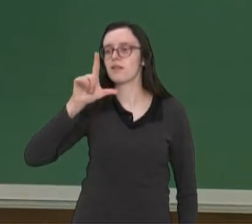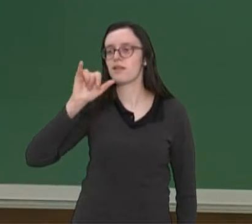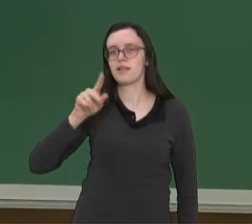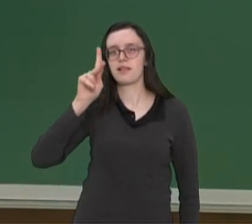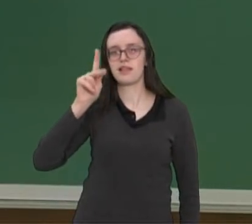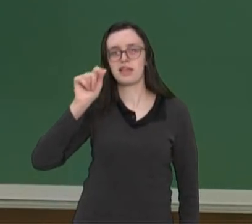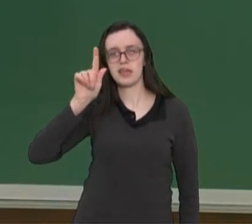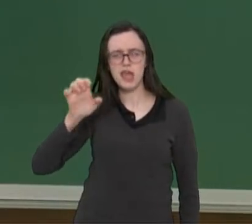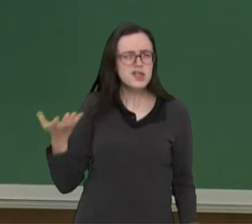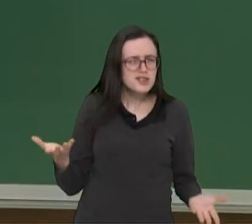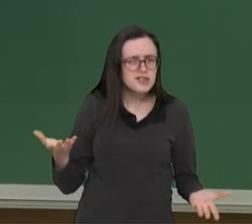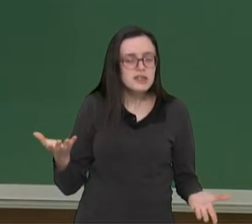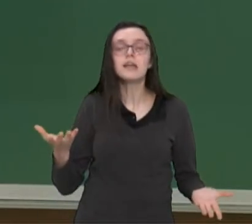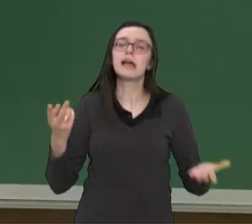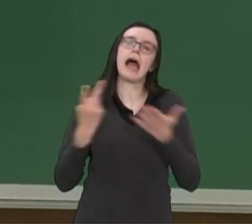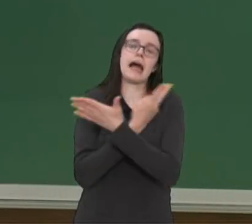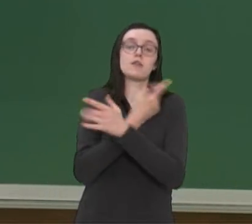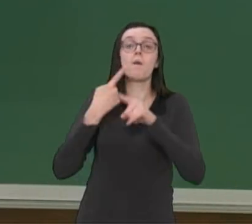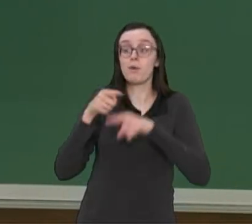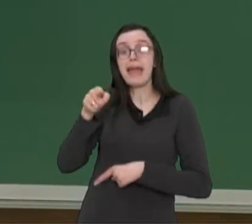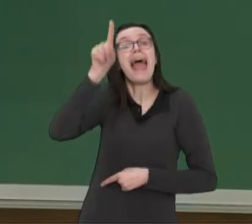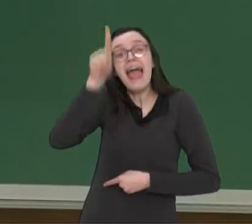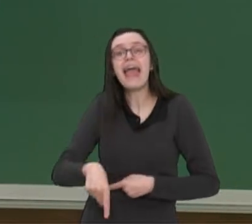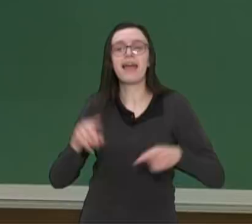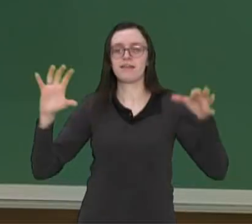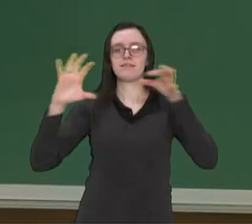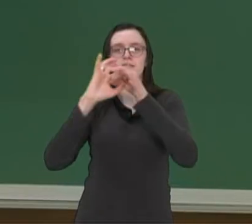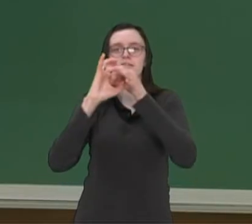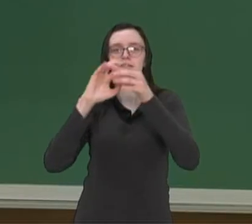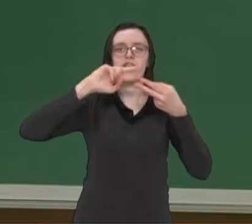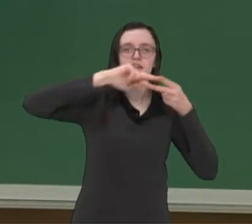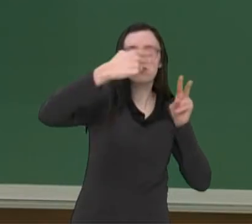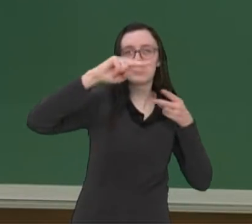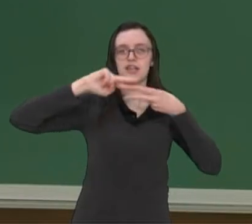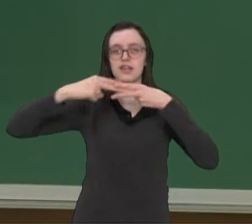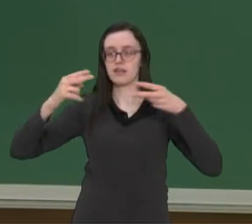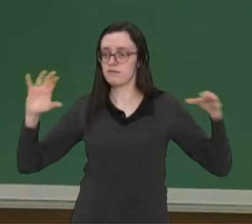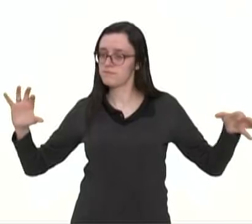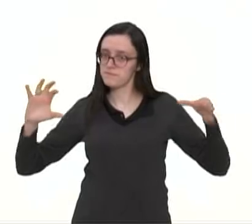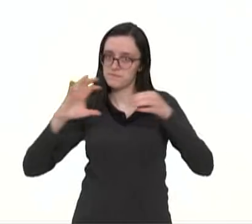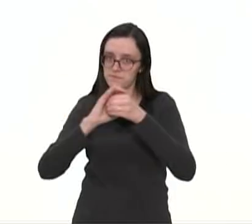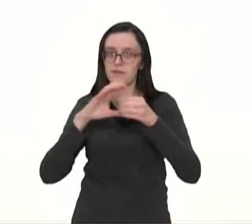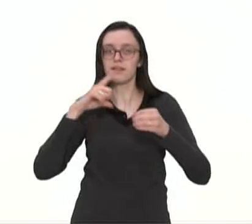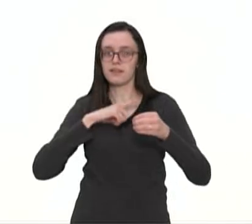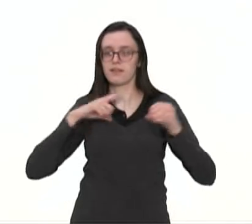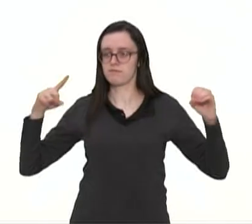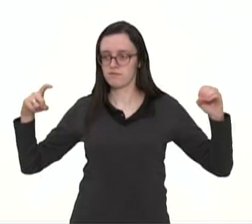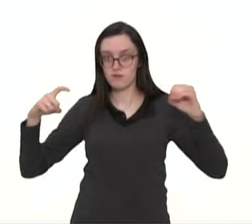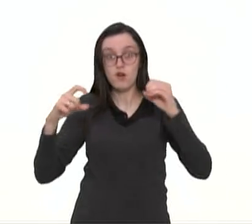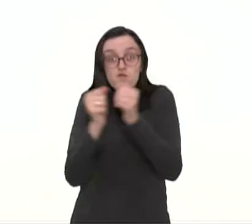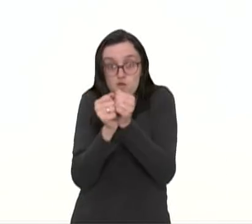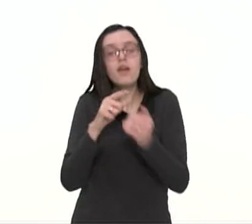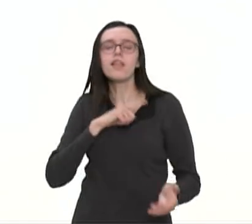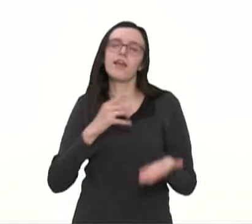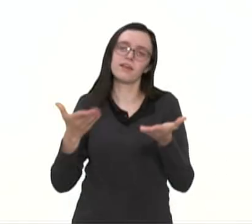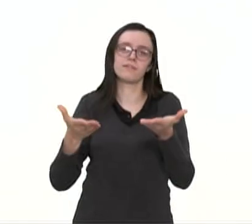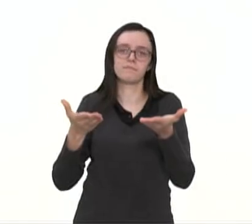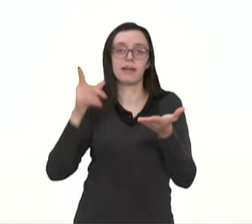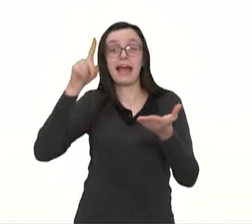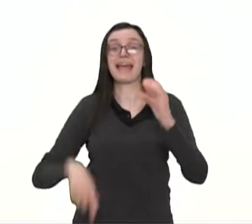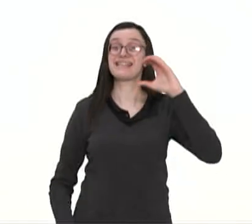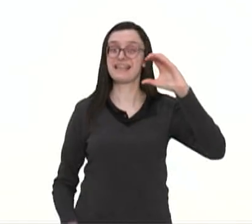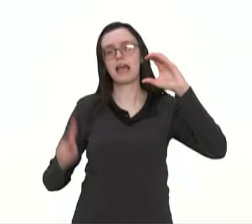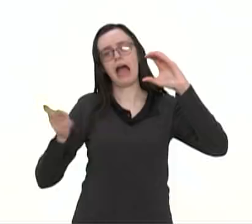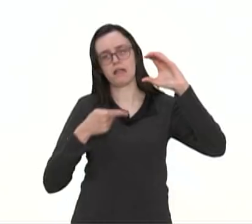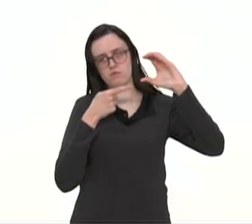Aí tá errado, gente, porque linkage é a ligação gênica. Se eles estão ligados, tá ocorrendo linkage, certo? Então, letra C,